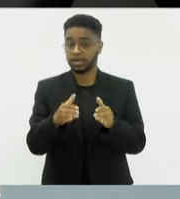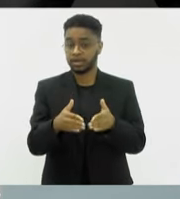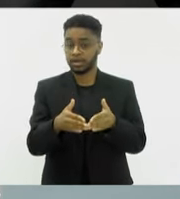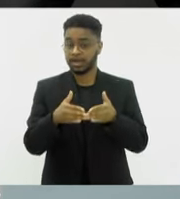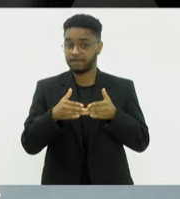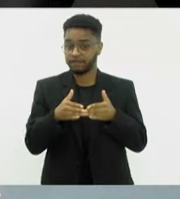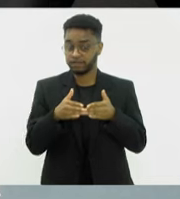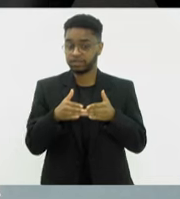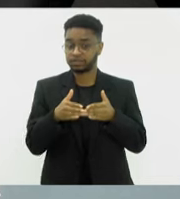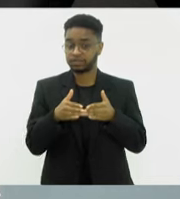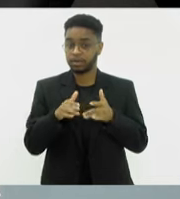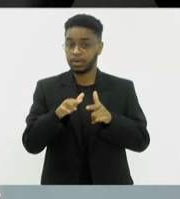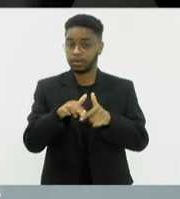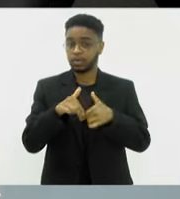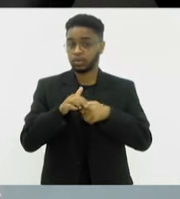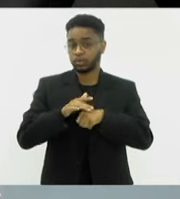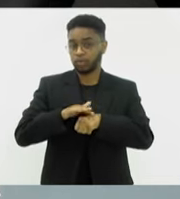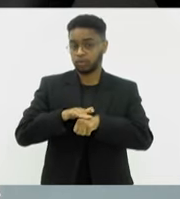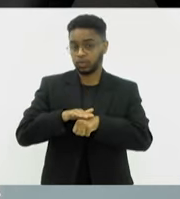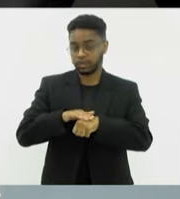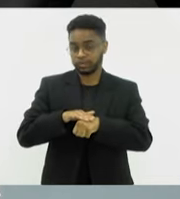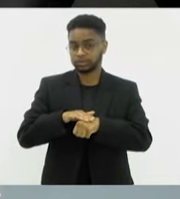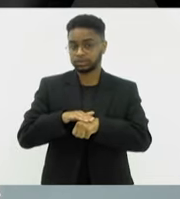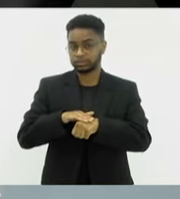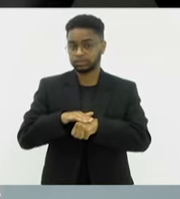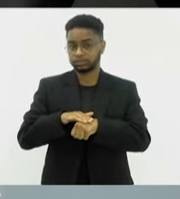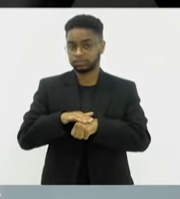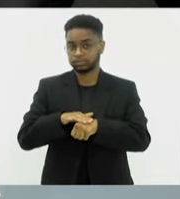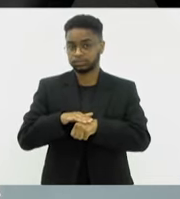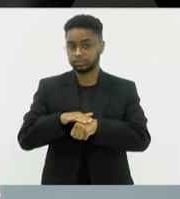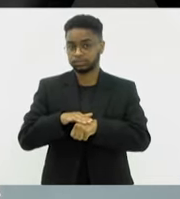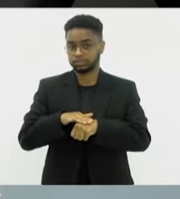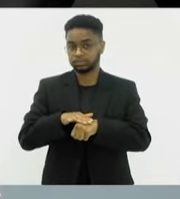por motivo de doença